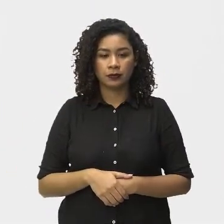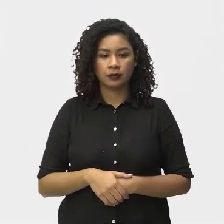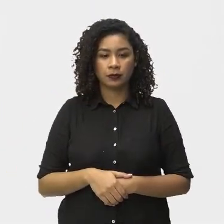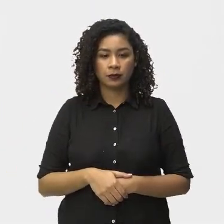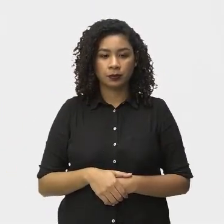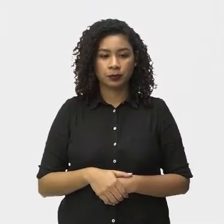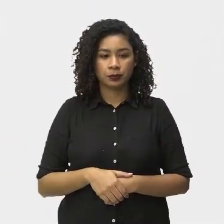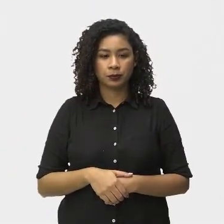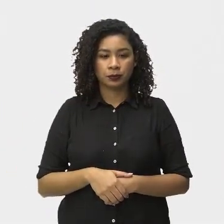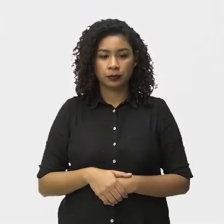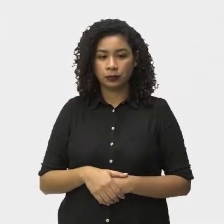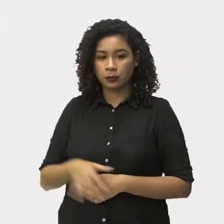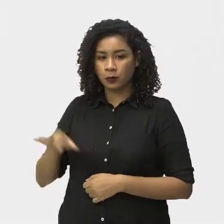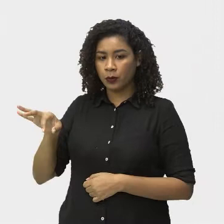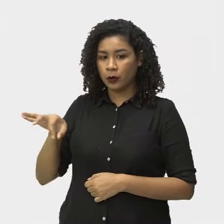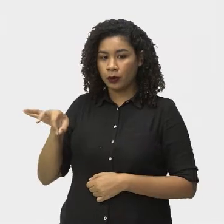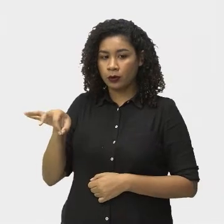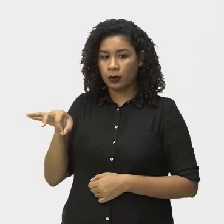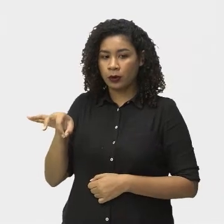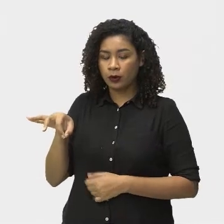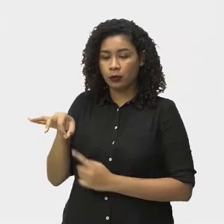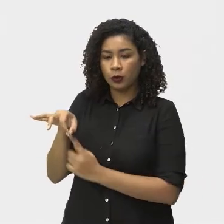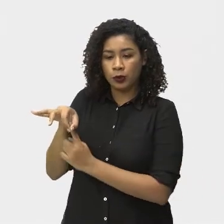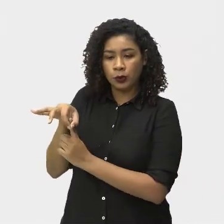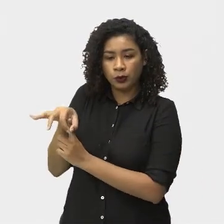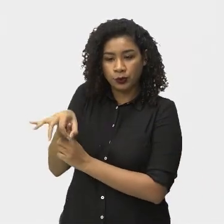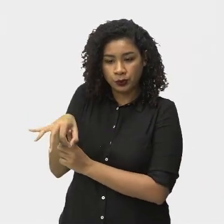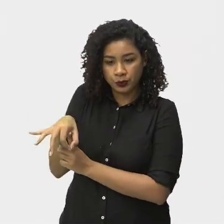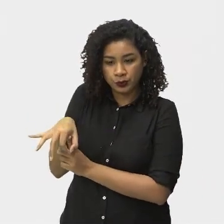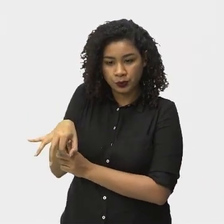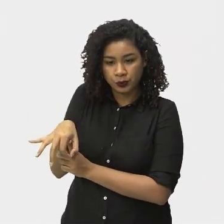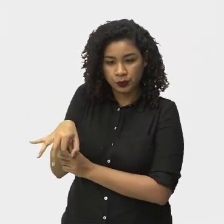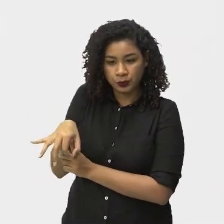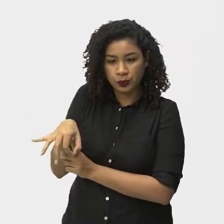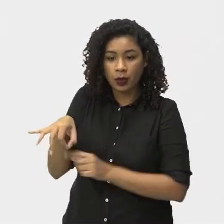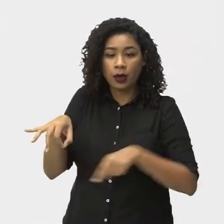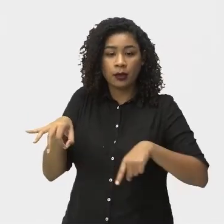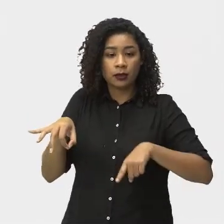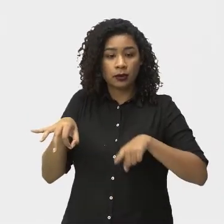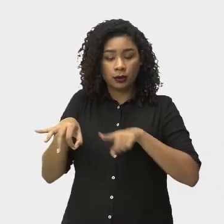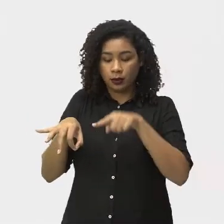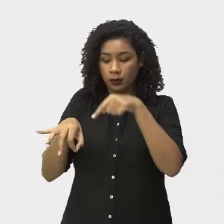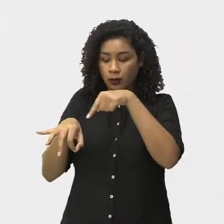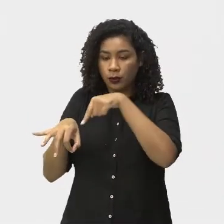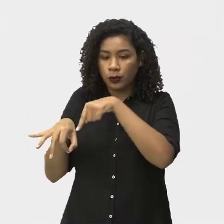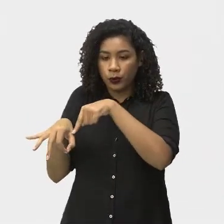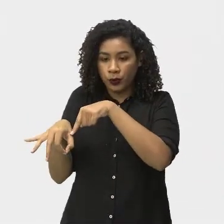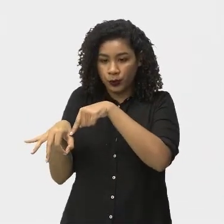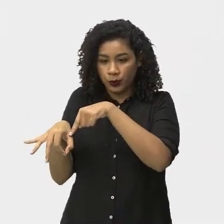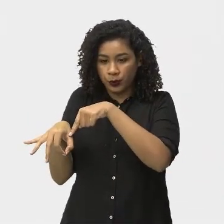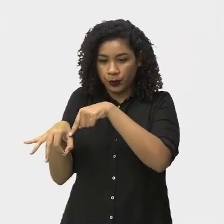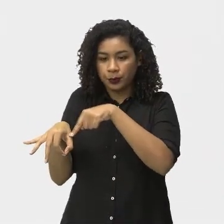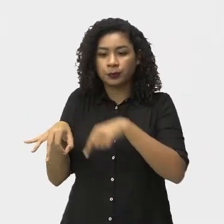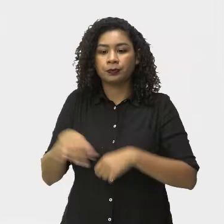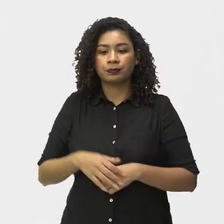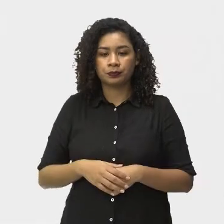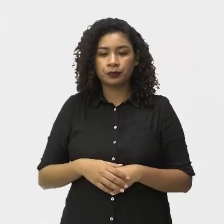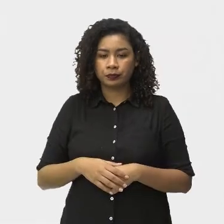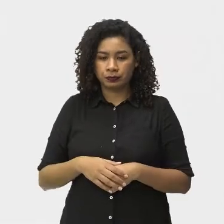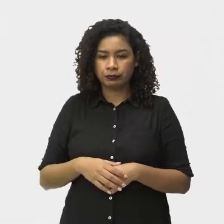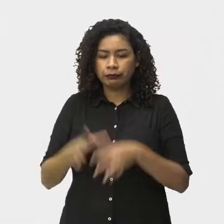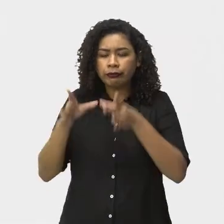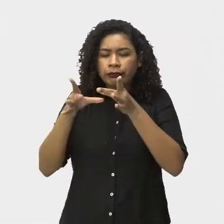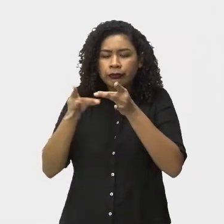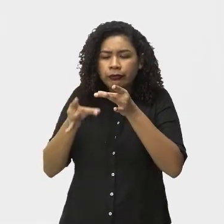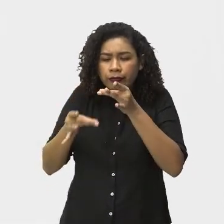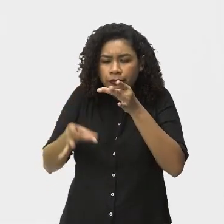urina, a abertura da vagina e o clitóris, né? Todos eles estão aí fazendo parte da vulva ou pudendo,